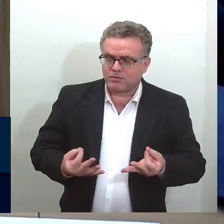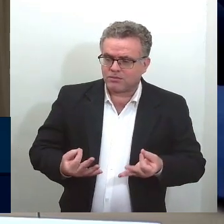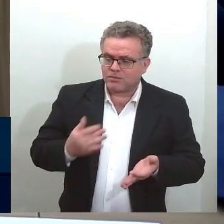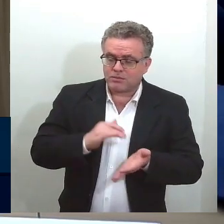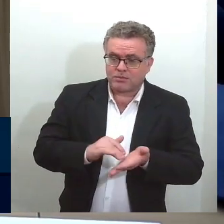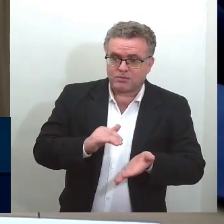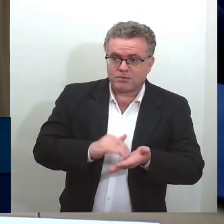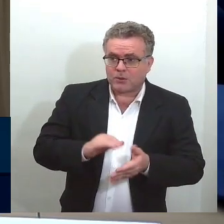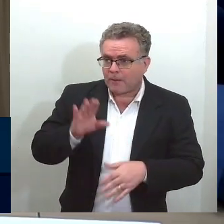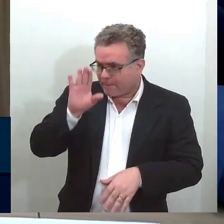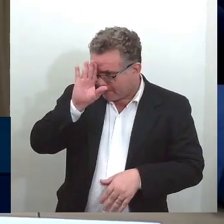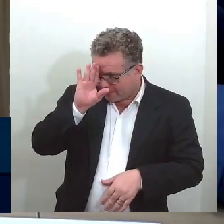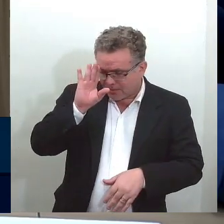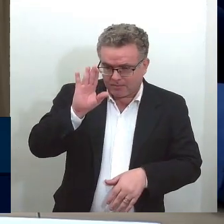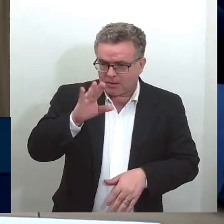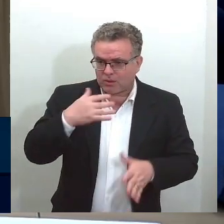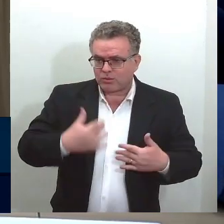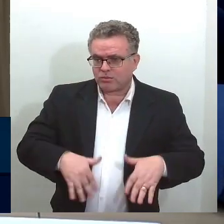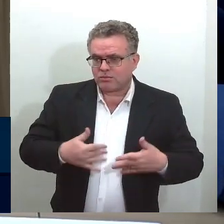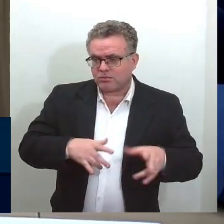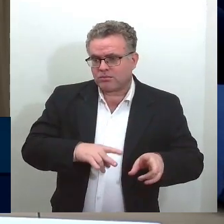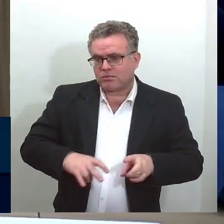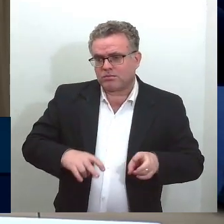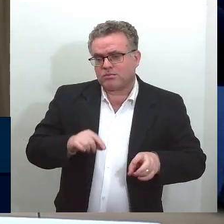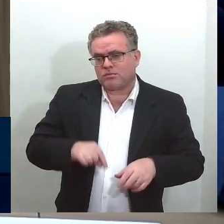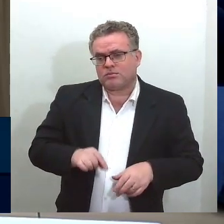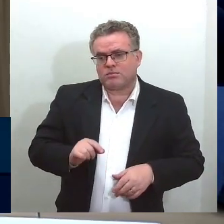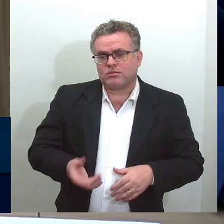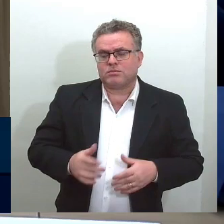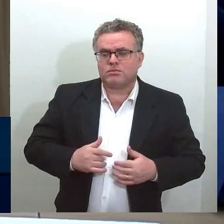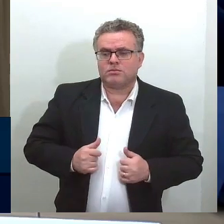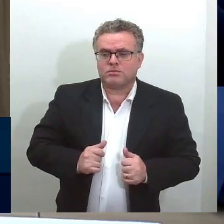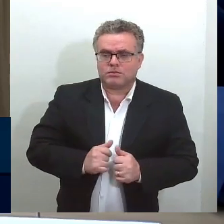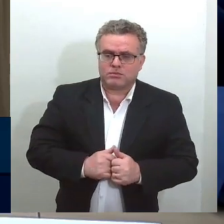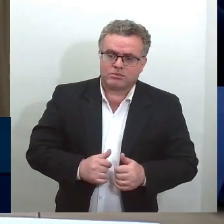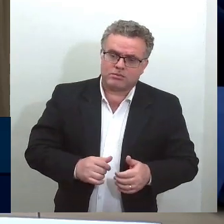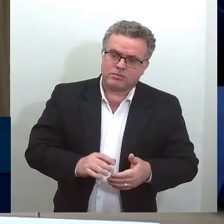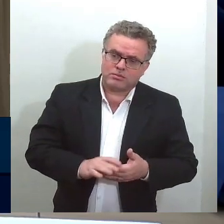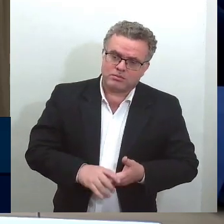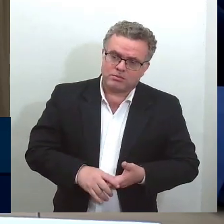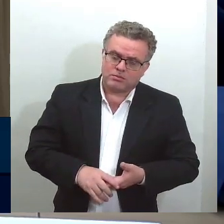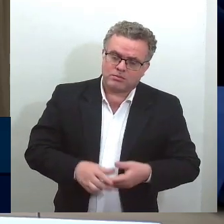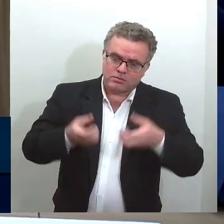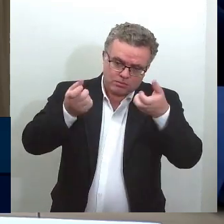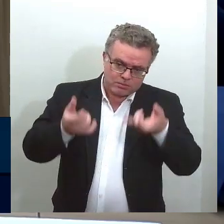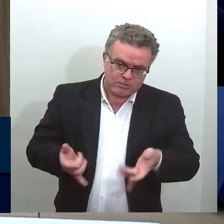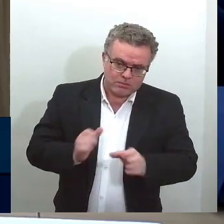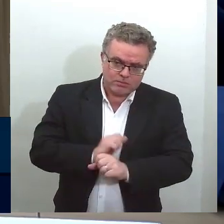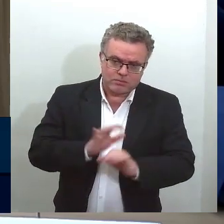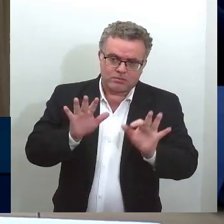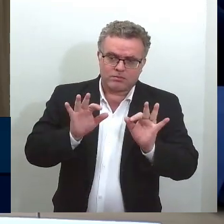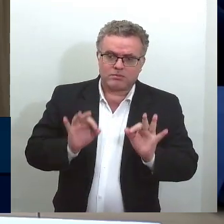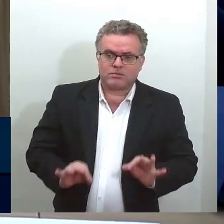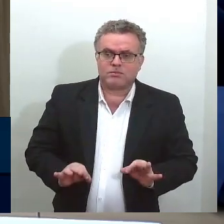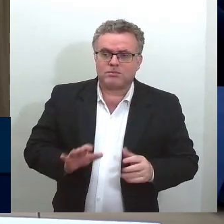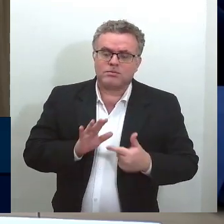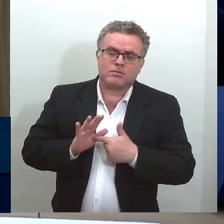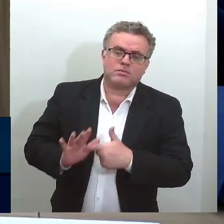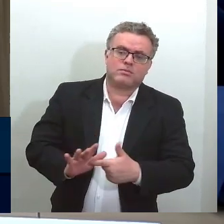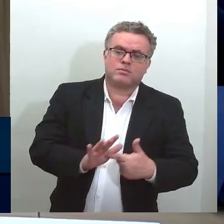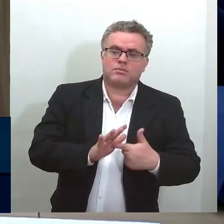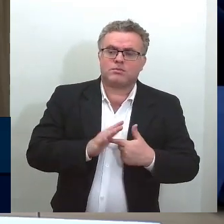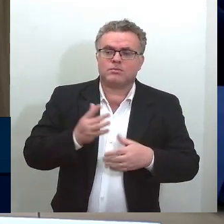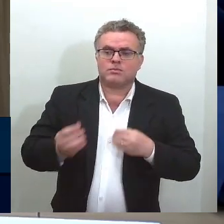Fazenda. É, toda a explanação que você trouxe mostrou como o governo está bem, como